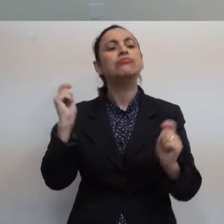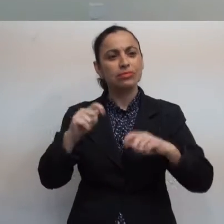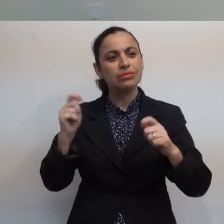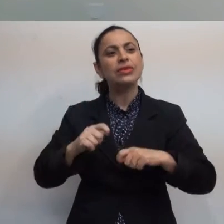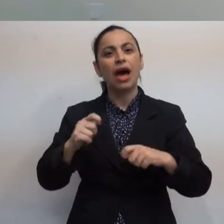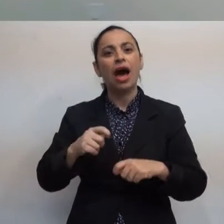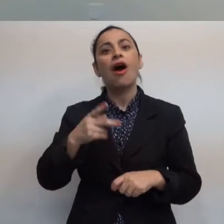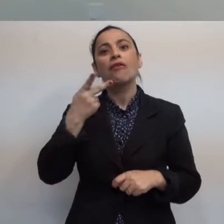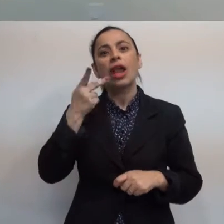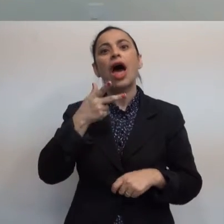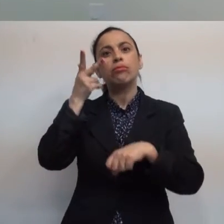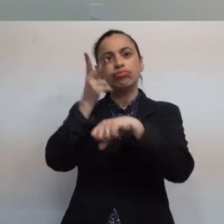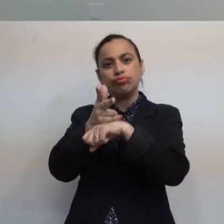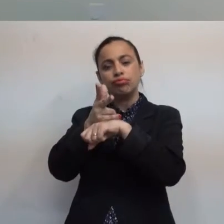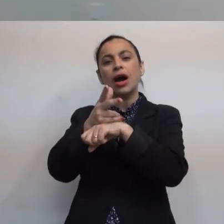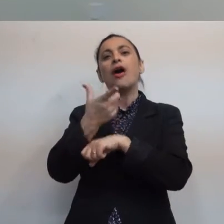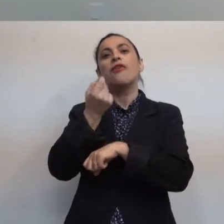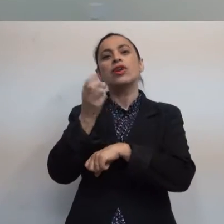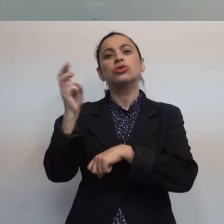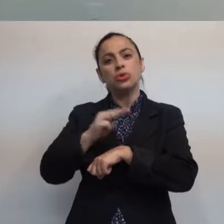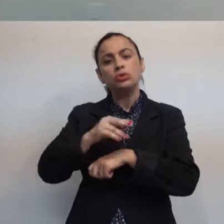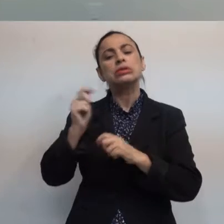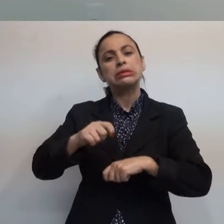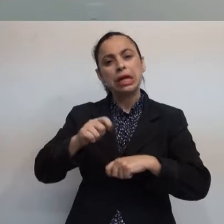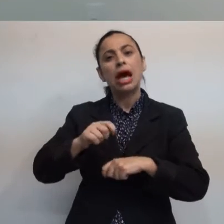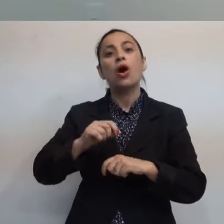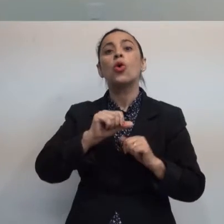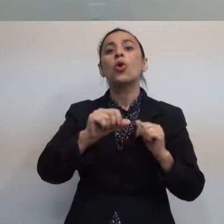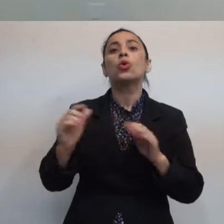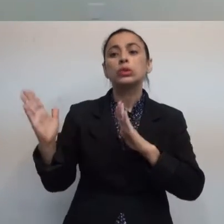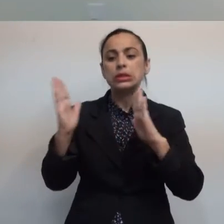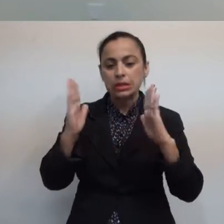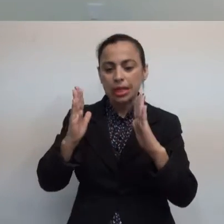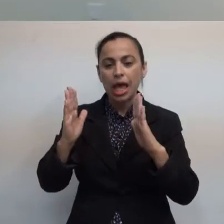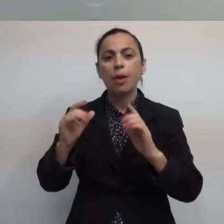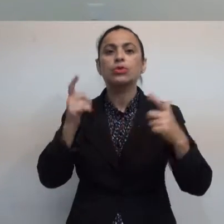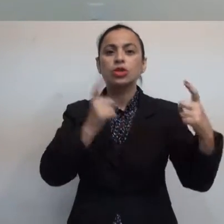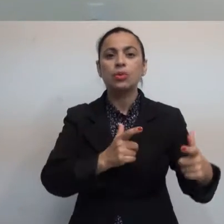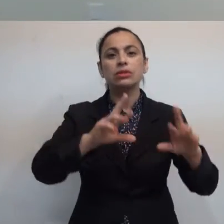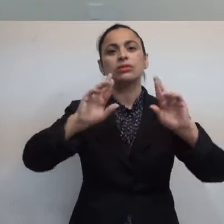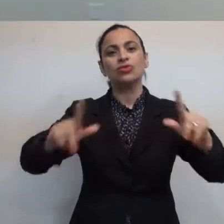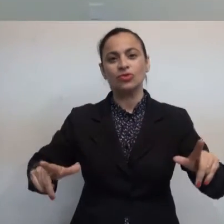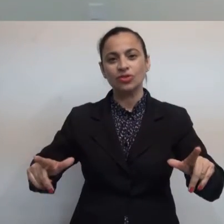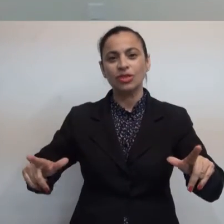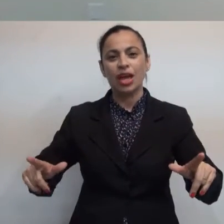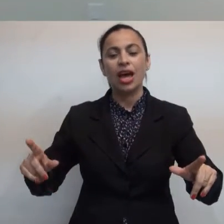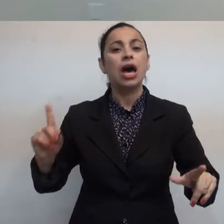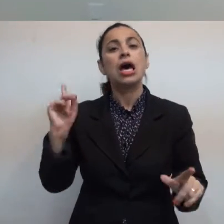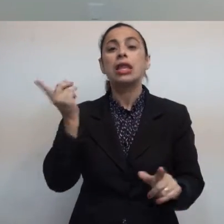pouco tempo falar para uma câmera 20 minutos. Os tempos e